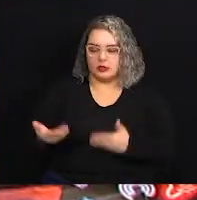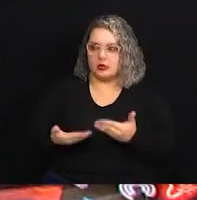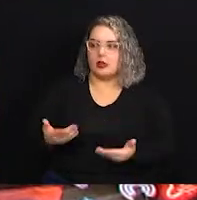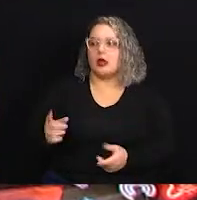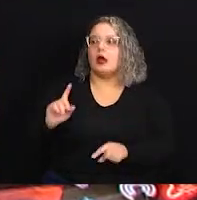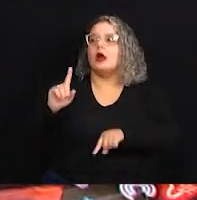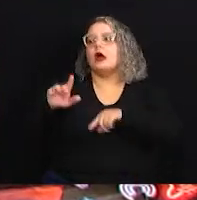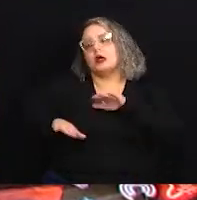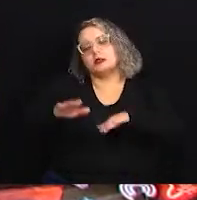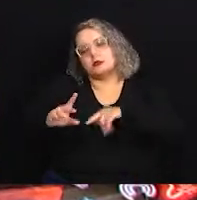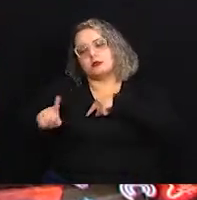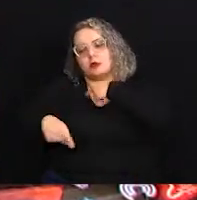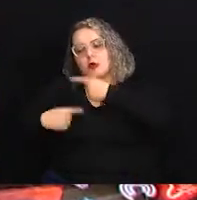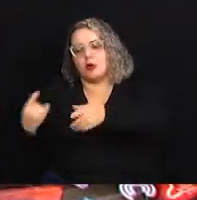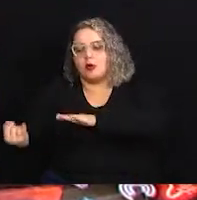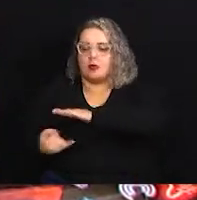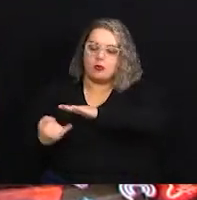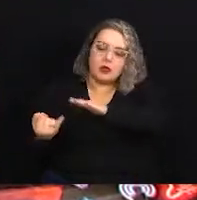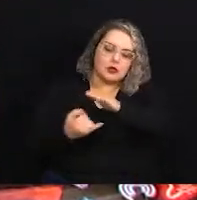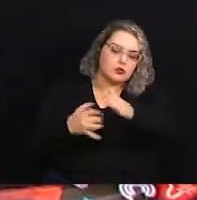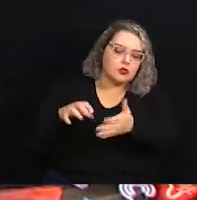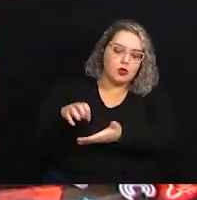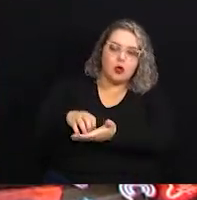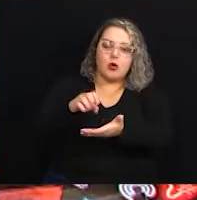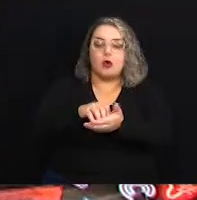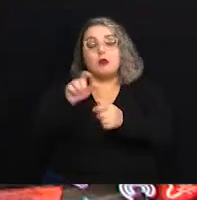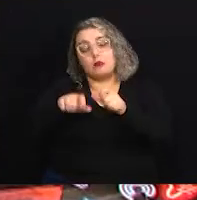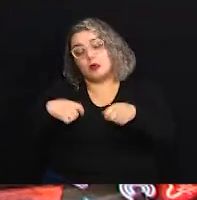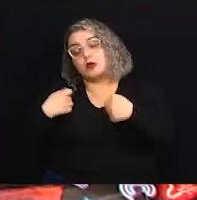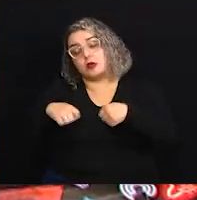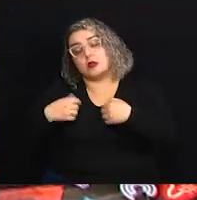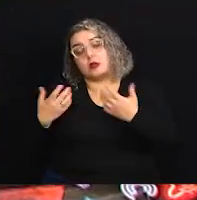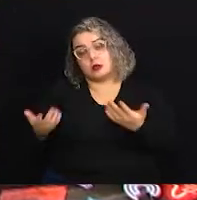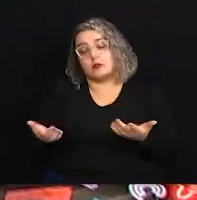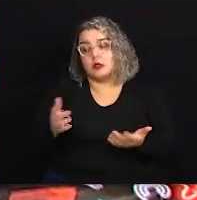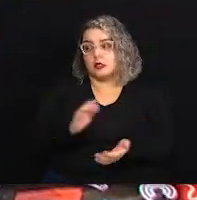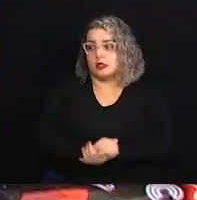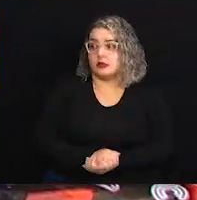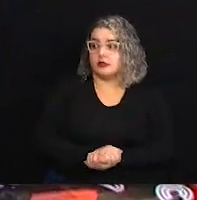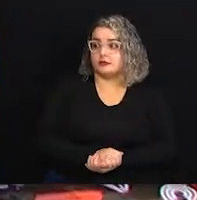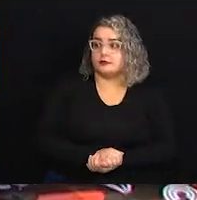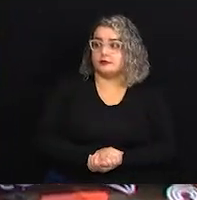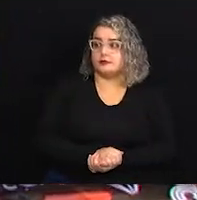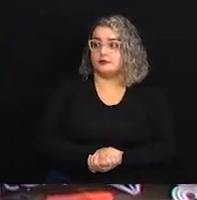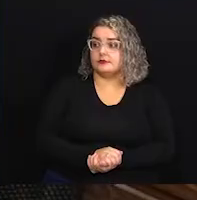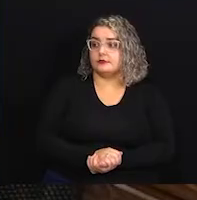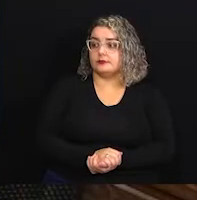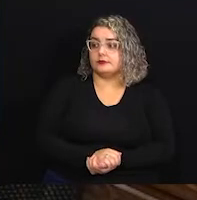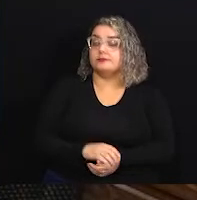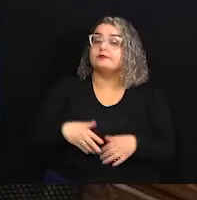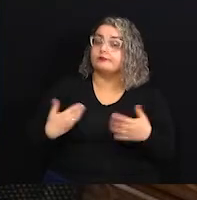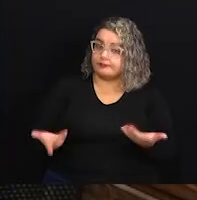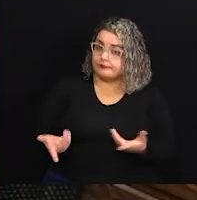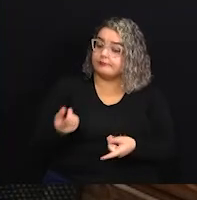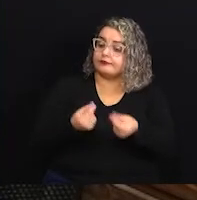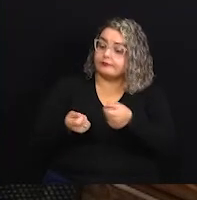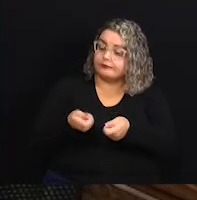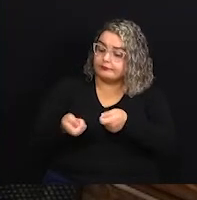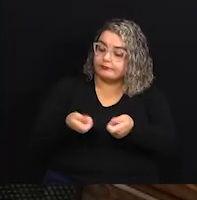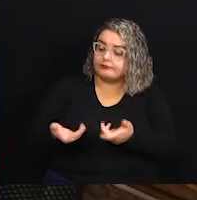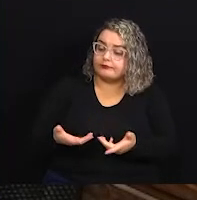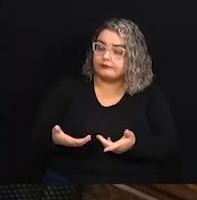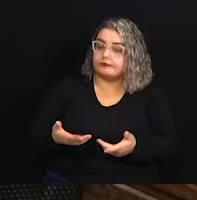aqui para o brechó, às vezes serve para uma ONG, serve para uma pessoa que está necessitando dessa peça. E essa